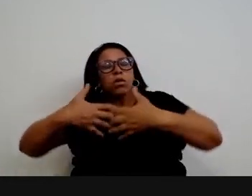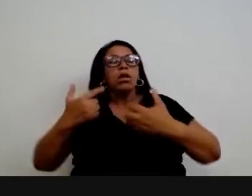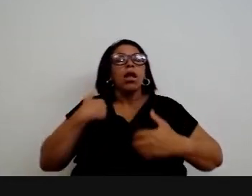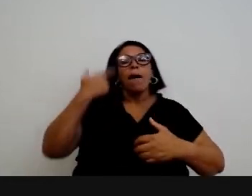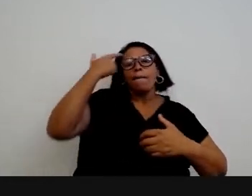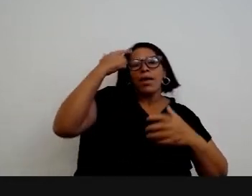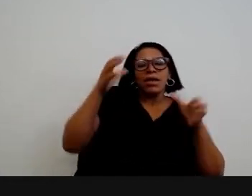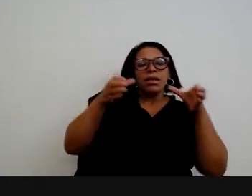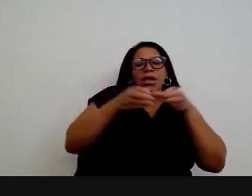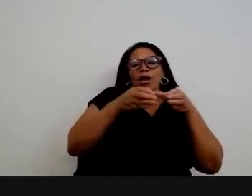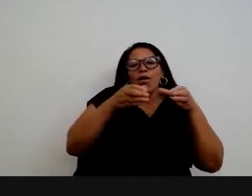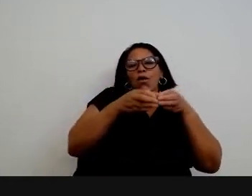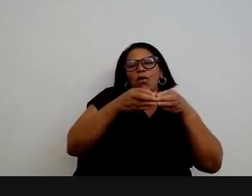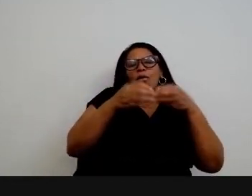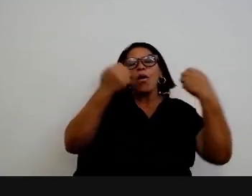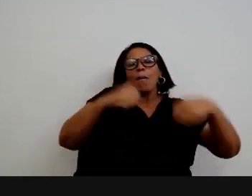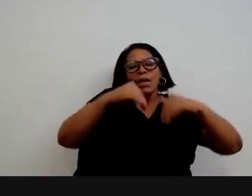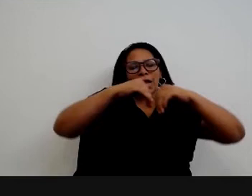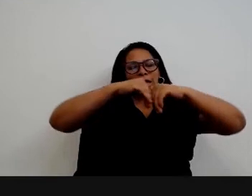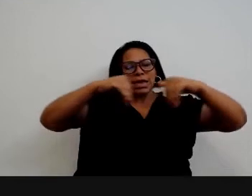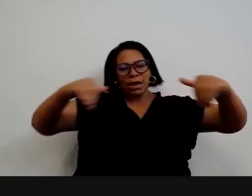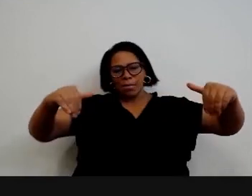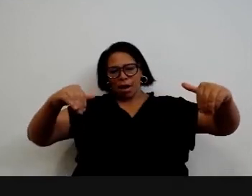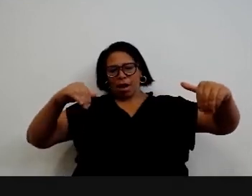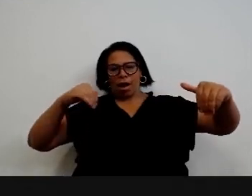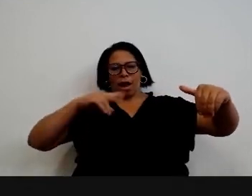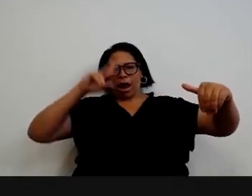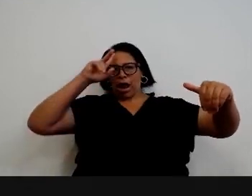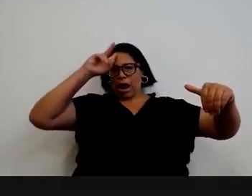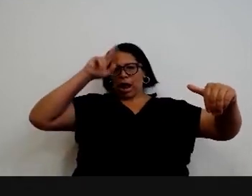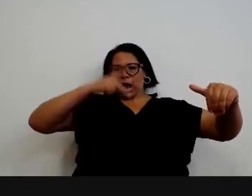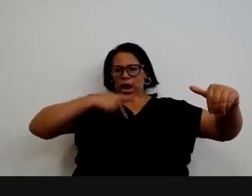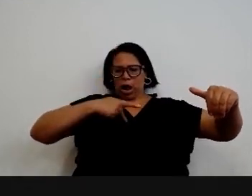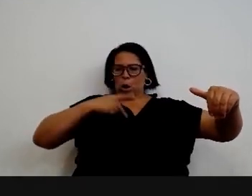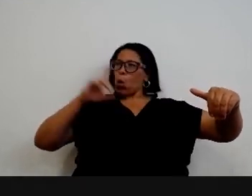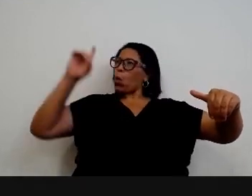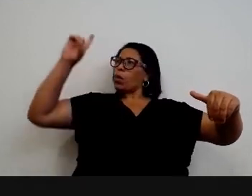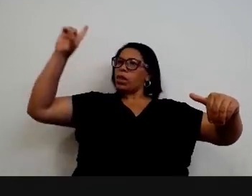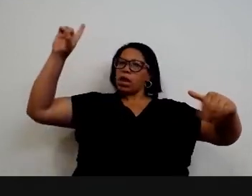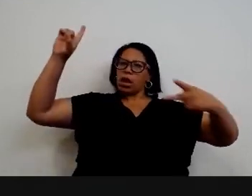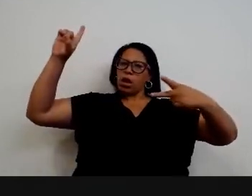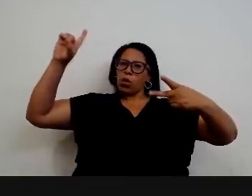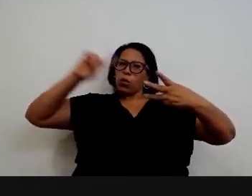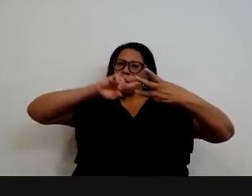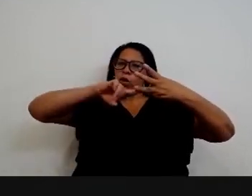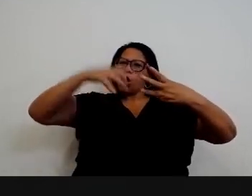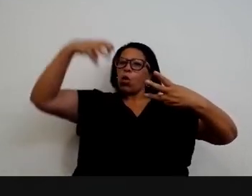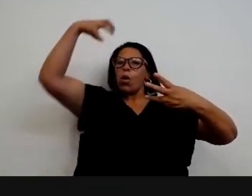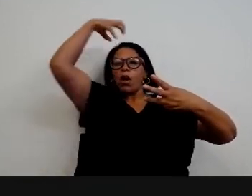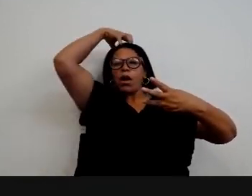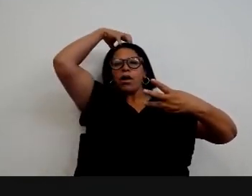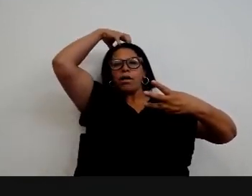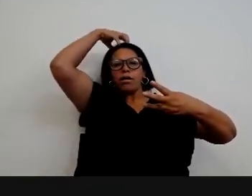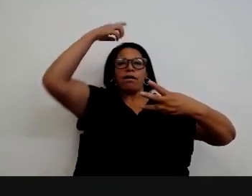conseguir pensar coletivamente, você precisa romper com o eu, com Deus e com o rei.